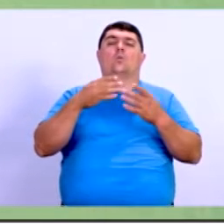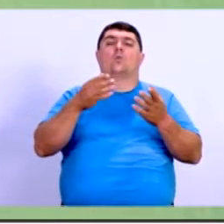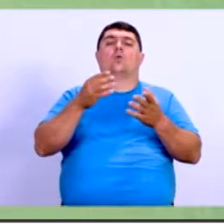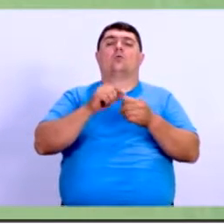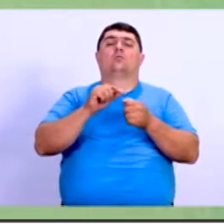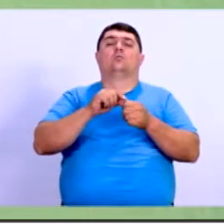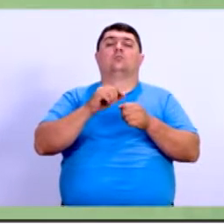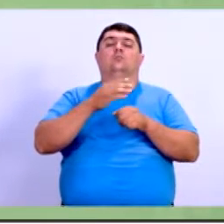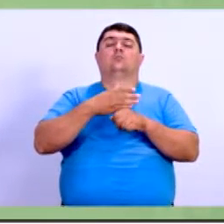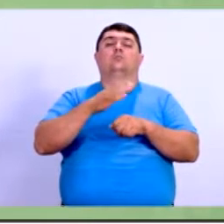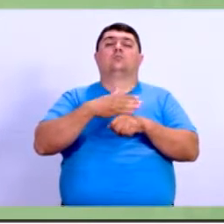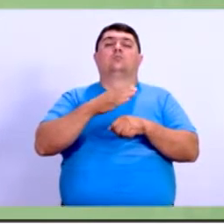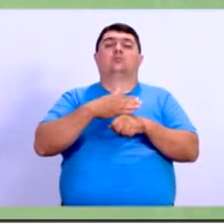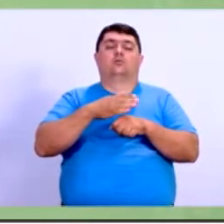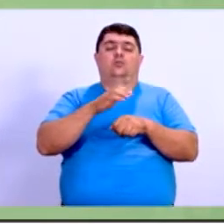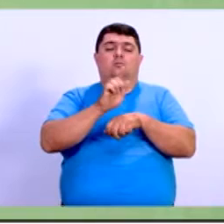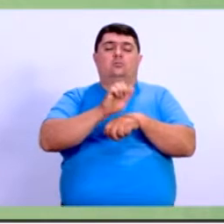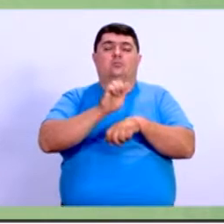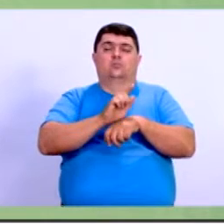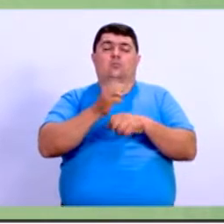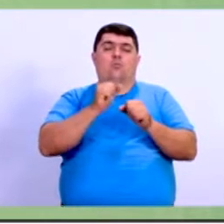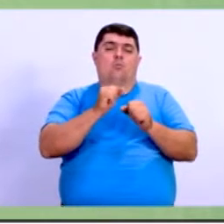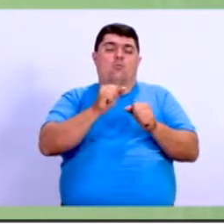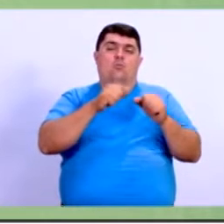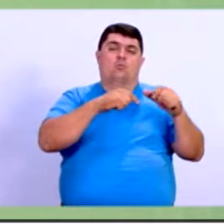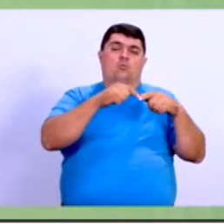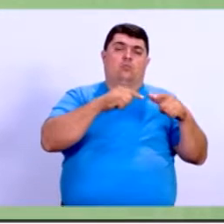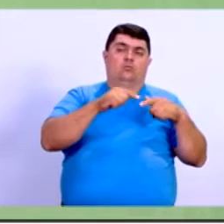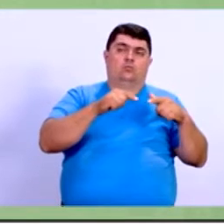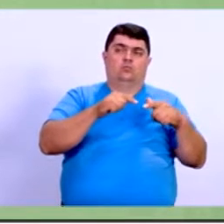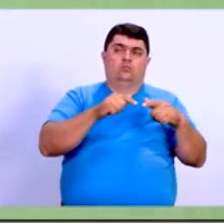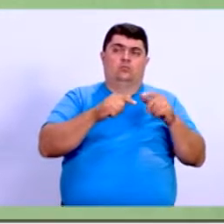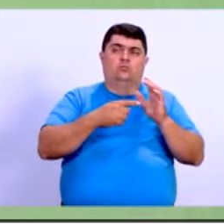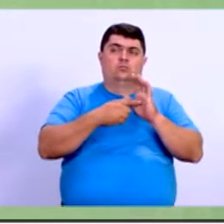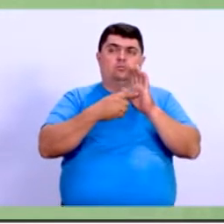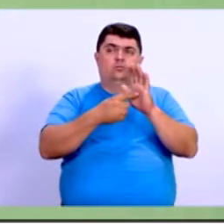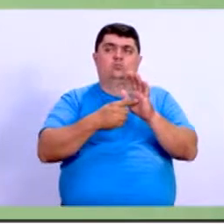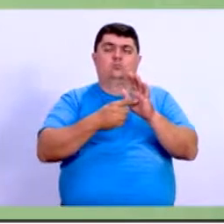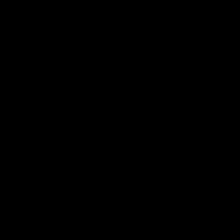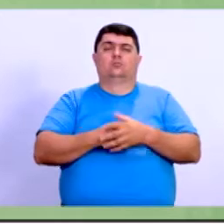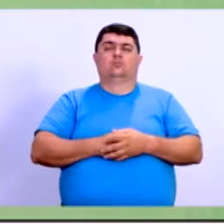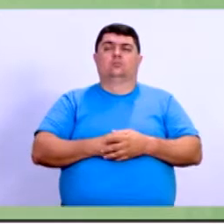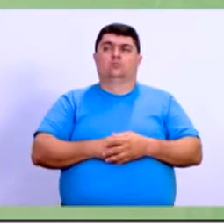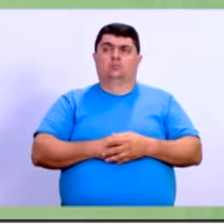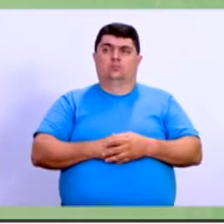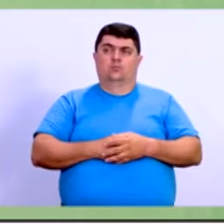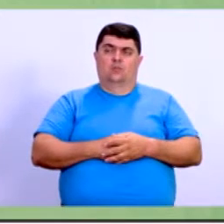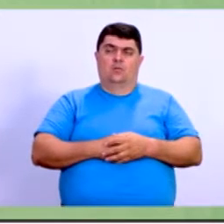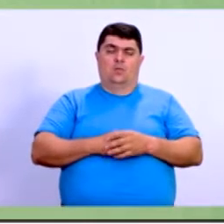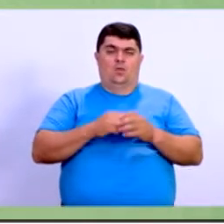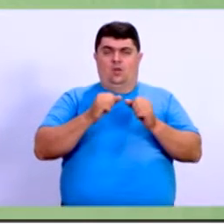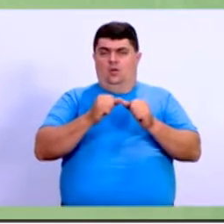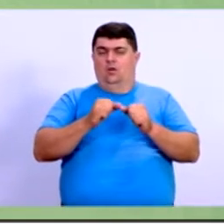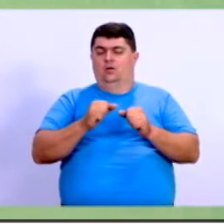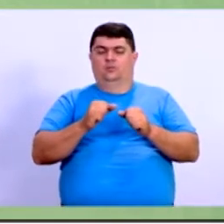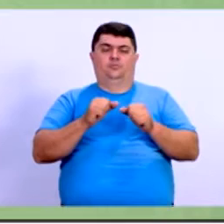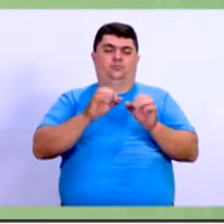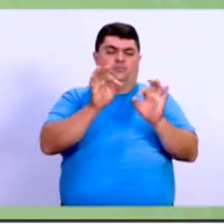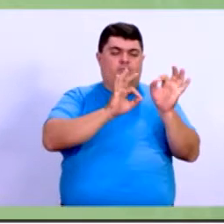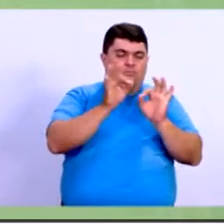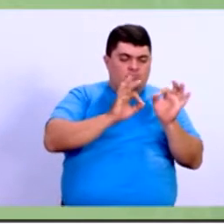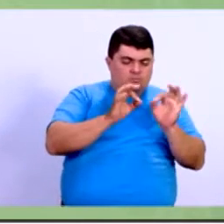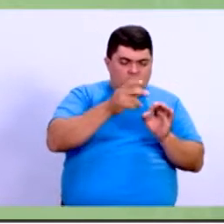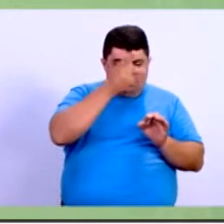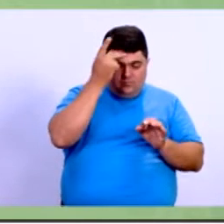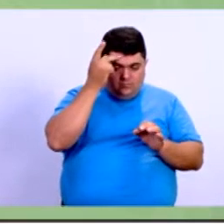que o gerente pode fazer? Quais estão identificadas no caso de uso? Gerir pessoas,